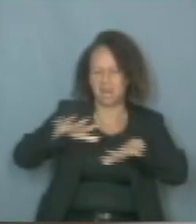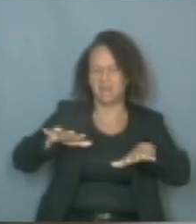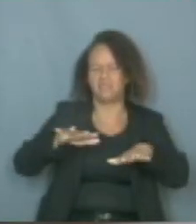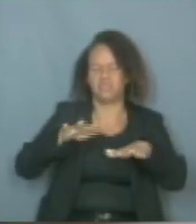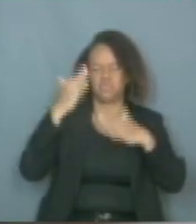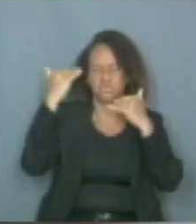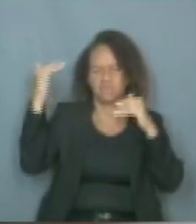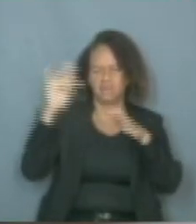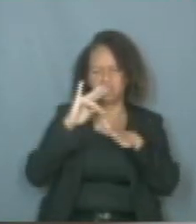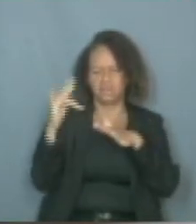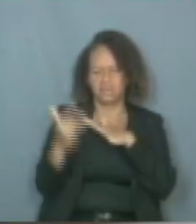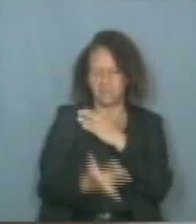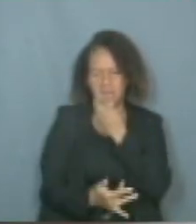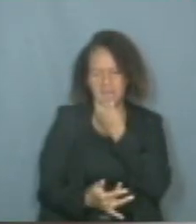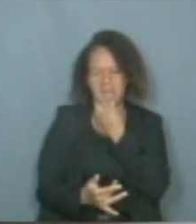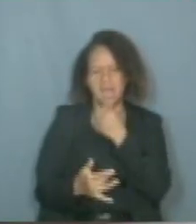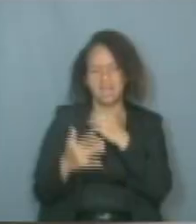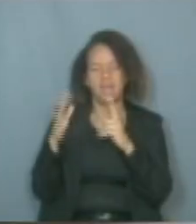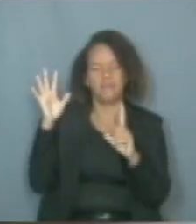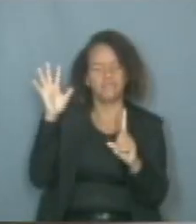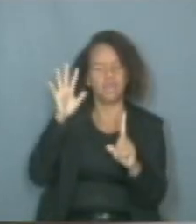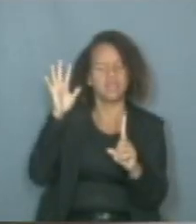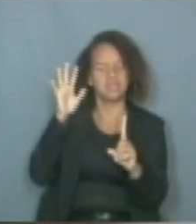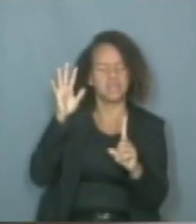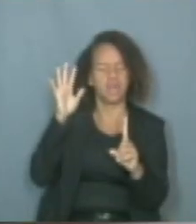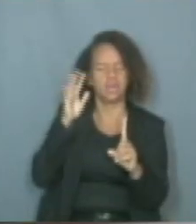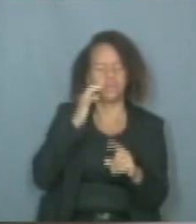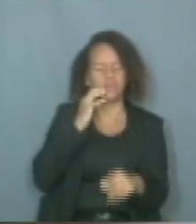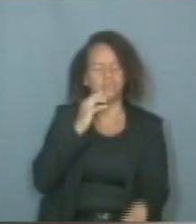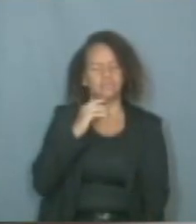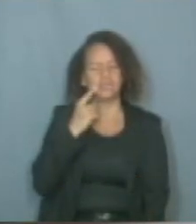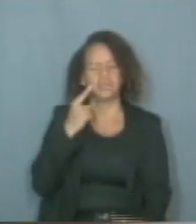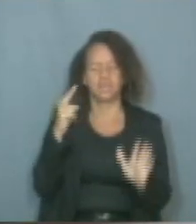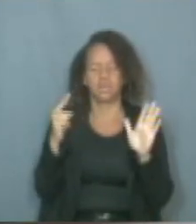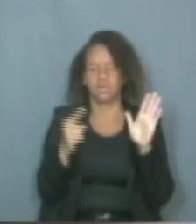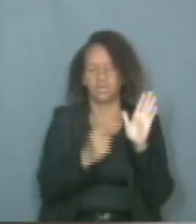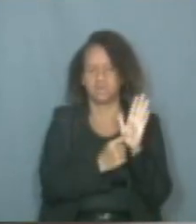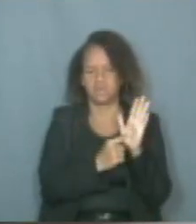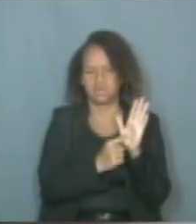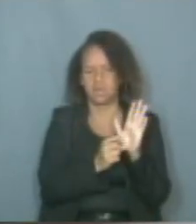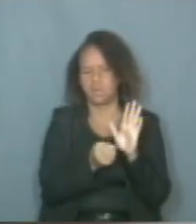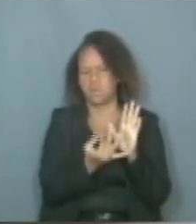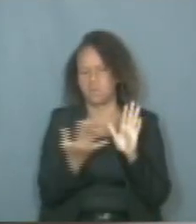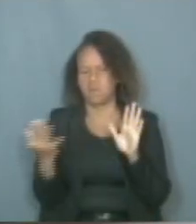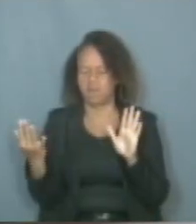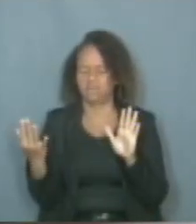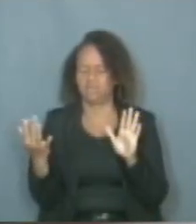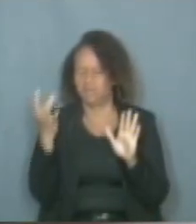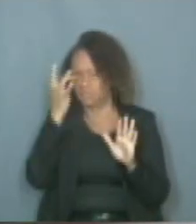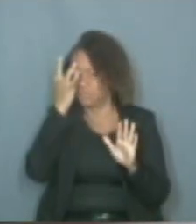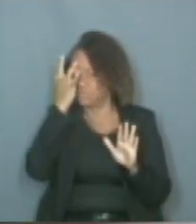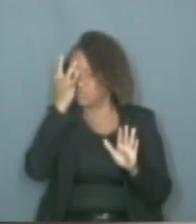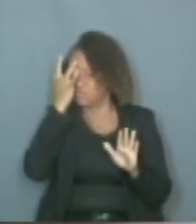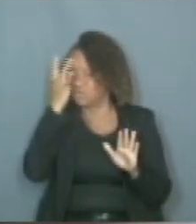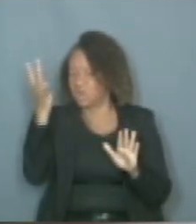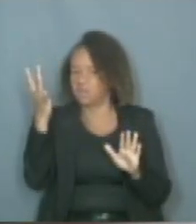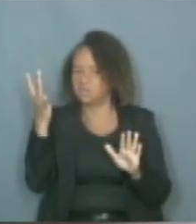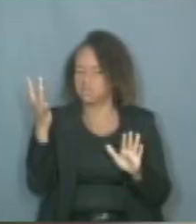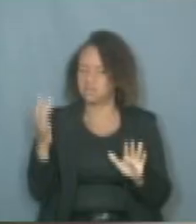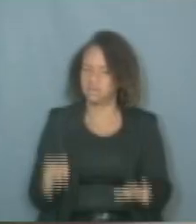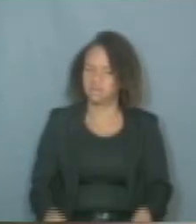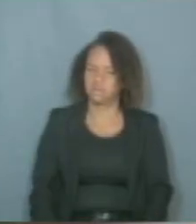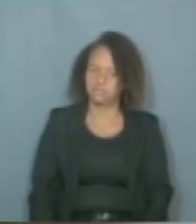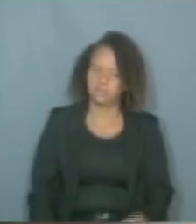redes sociais, que é o vídeo do influenciador Felca, denunciando o quanto é fácil que a